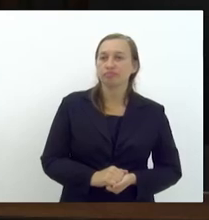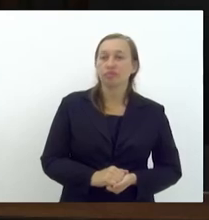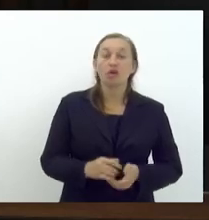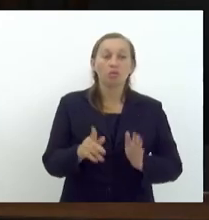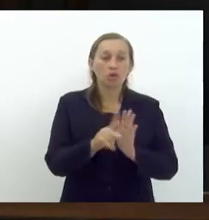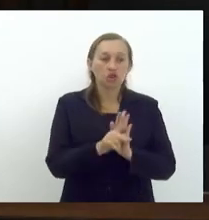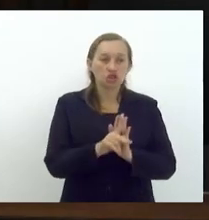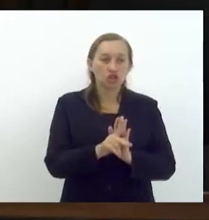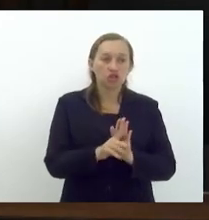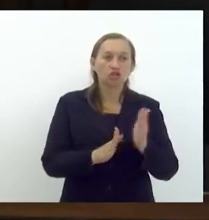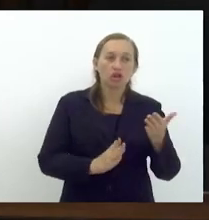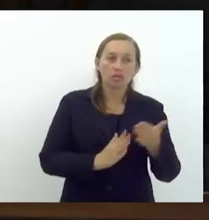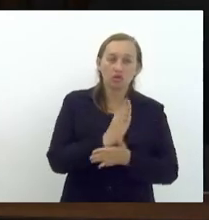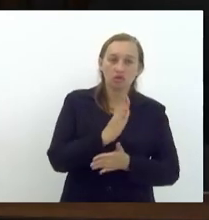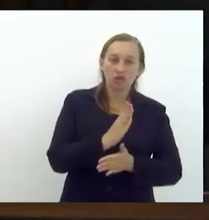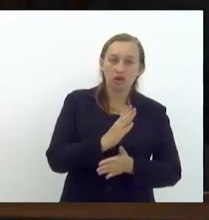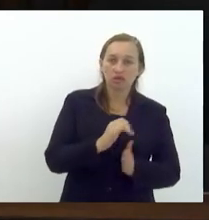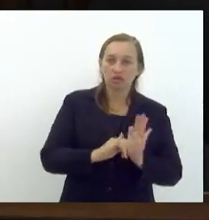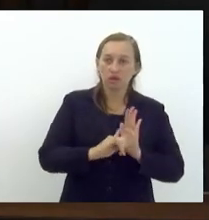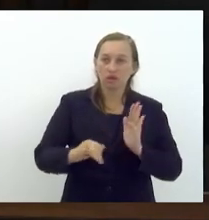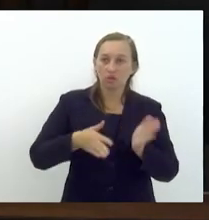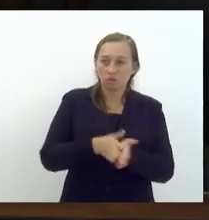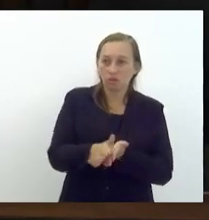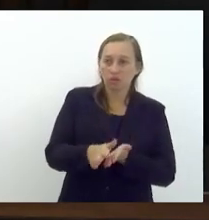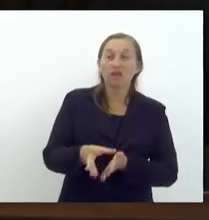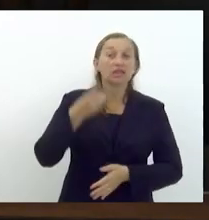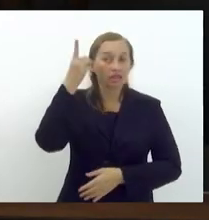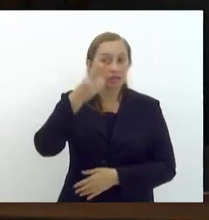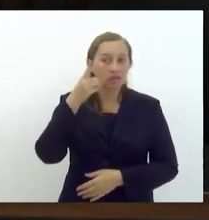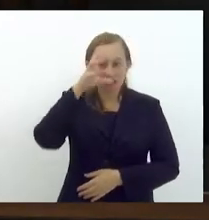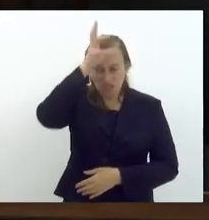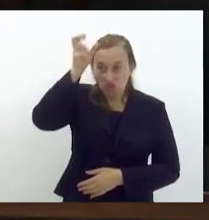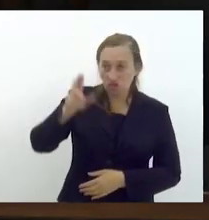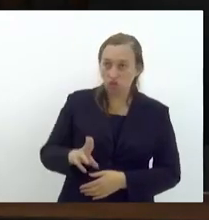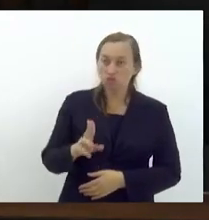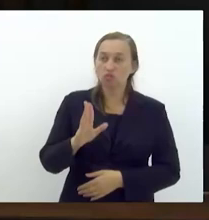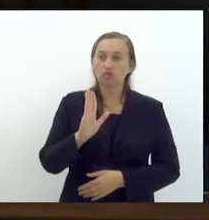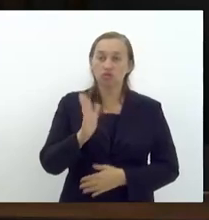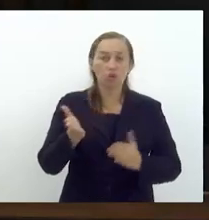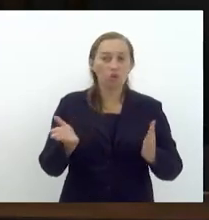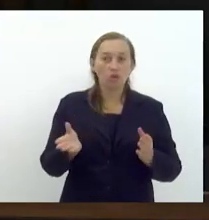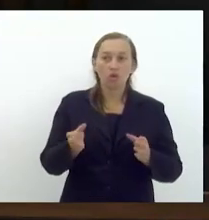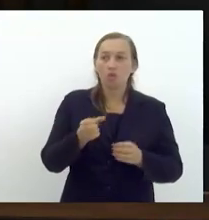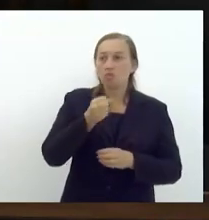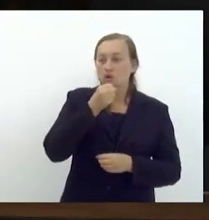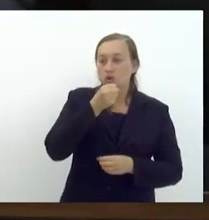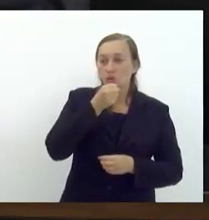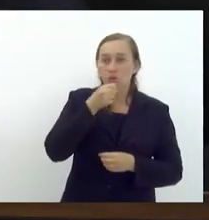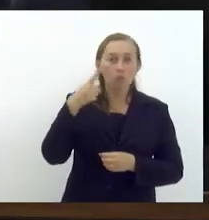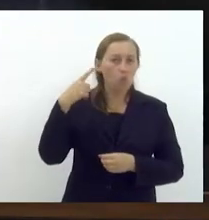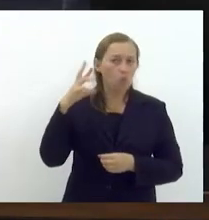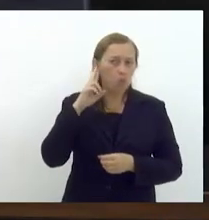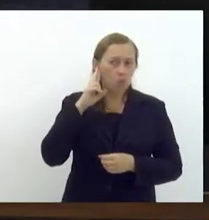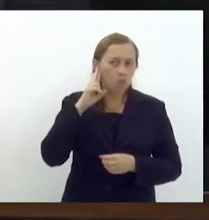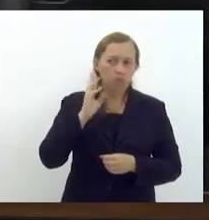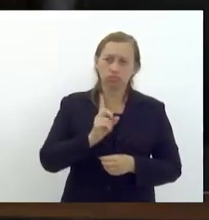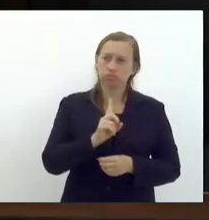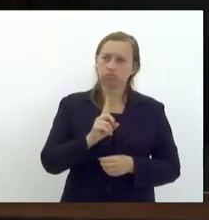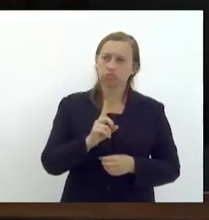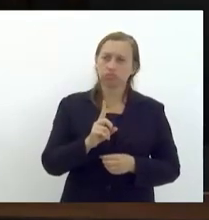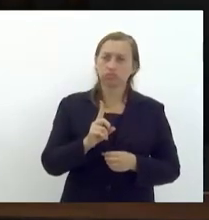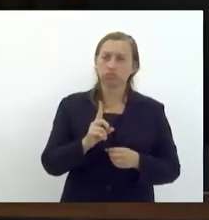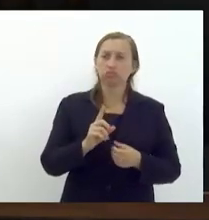projeto Está aprovado igual ao toque Deputado tia Ju tá fechado e o microfone não porque aqui consta aberta